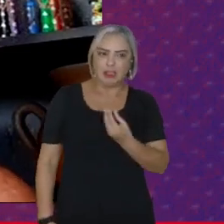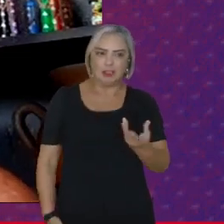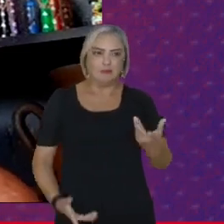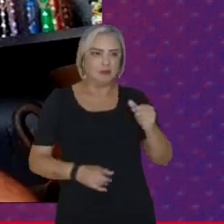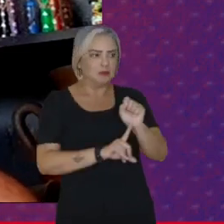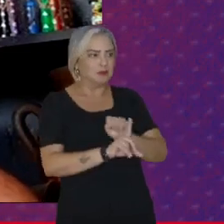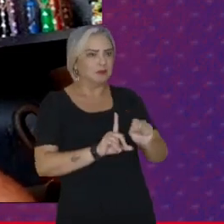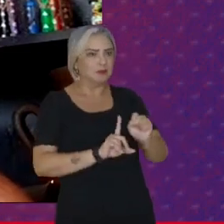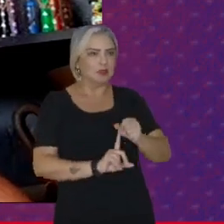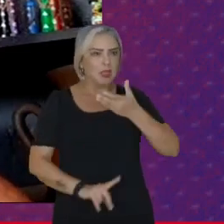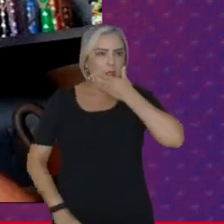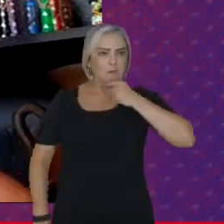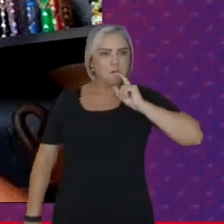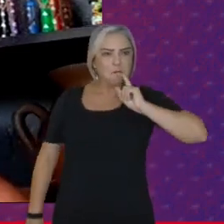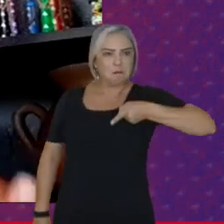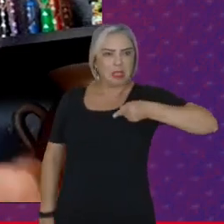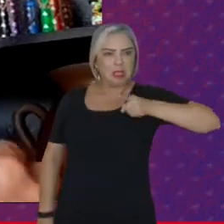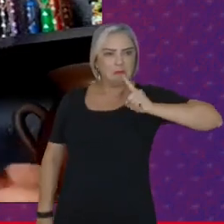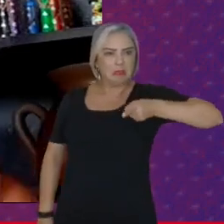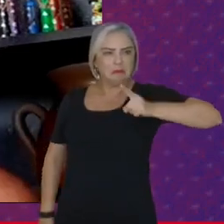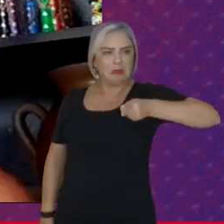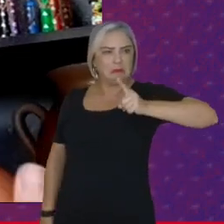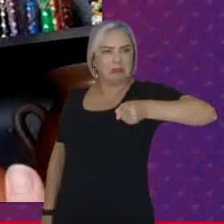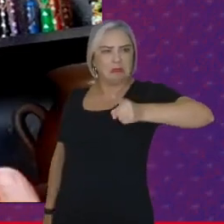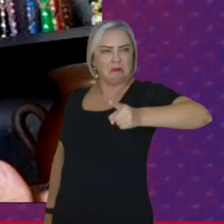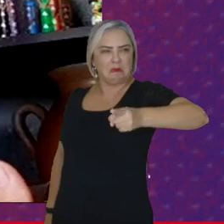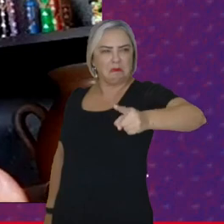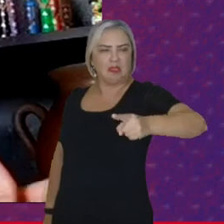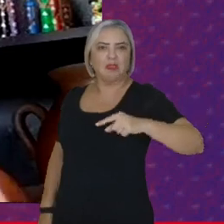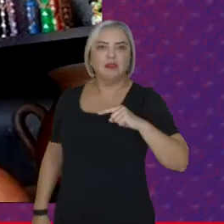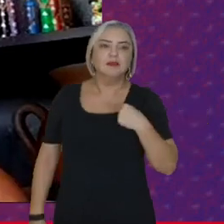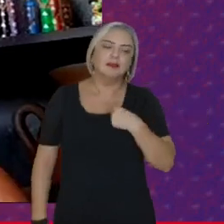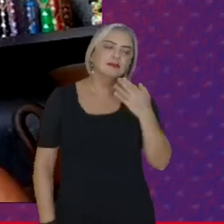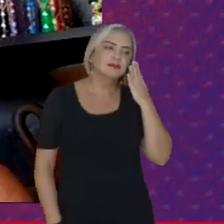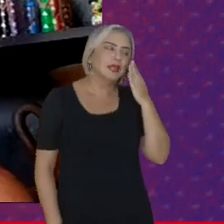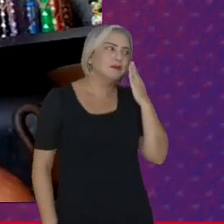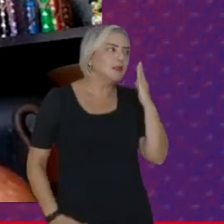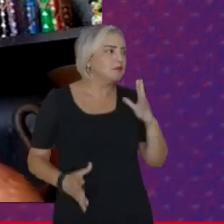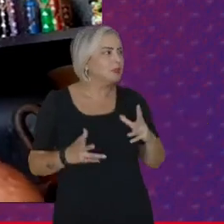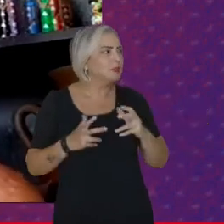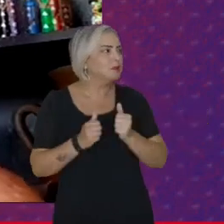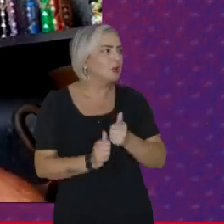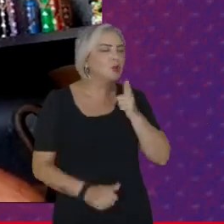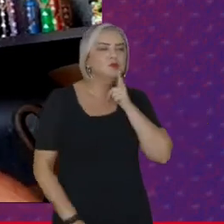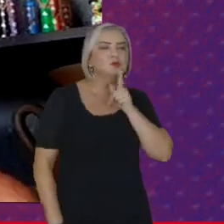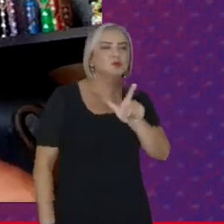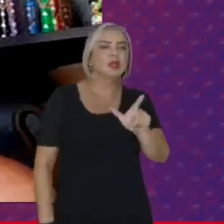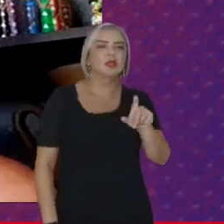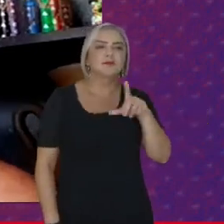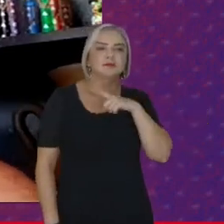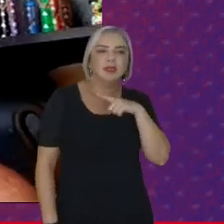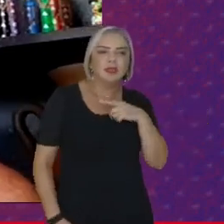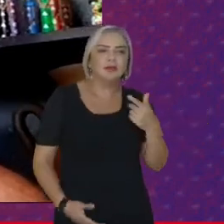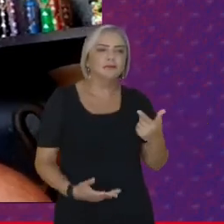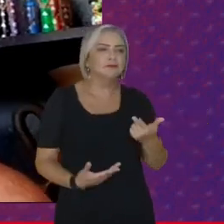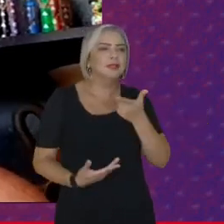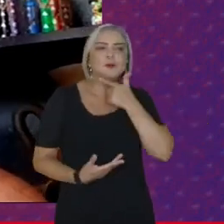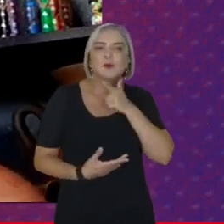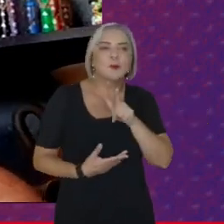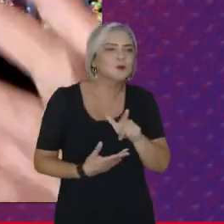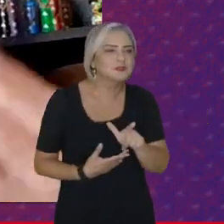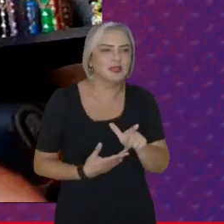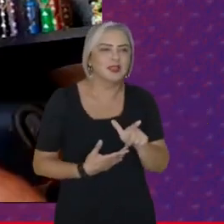sociedade extremamente machista, patriarcal, a gente sabe que todos os ganhos que a gente tem, eles não